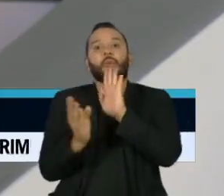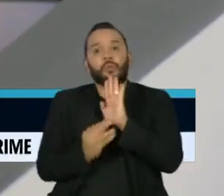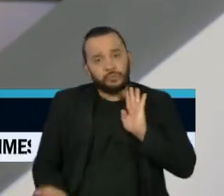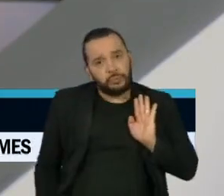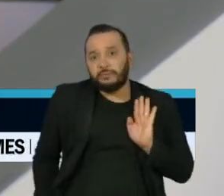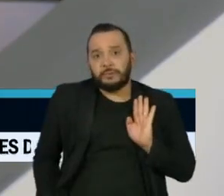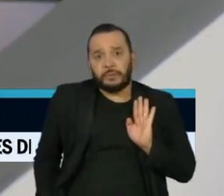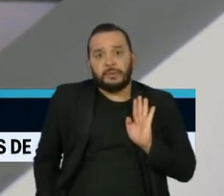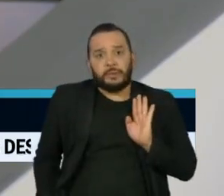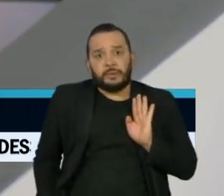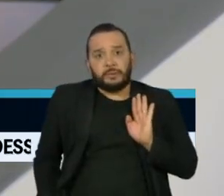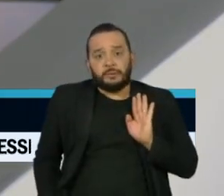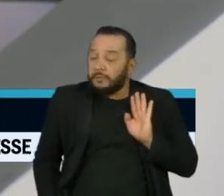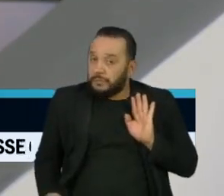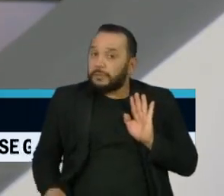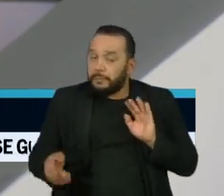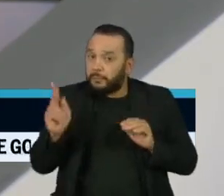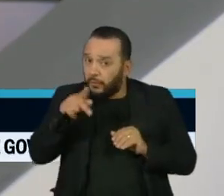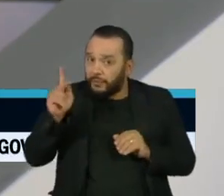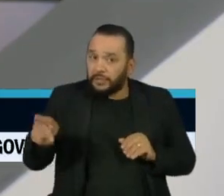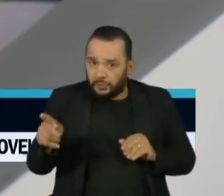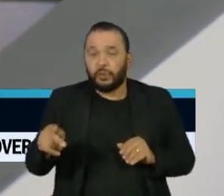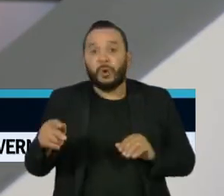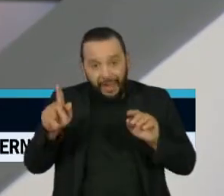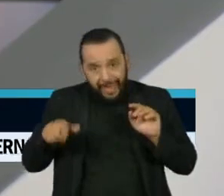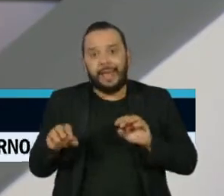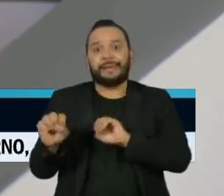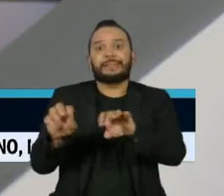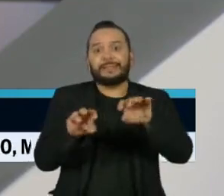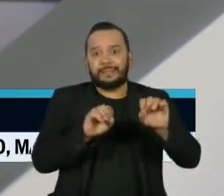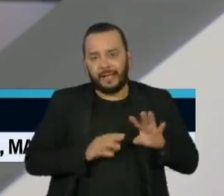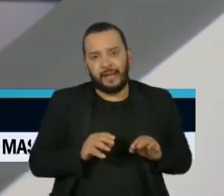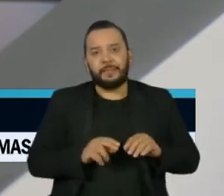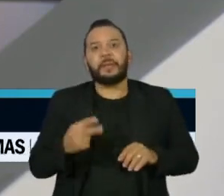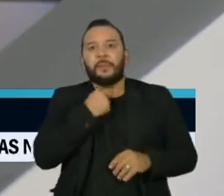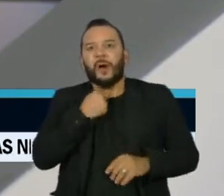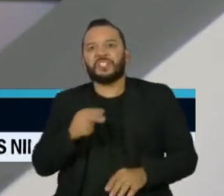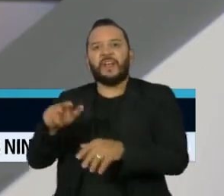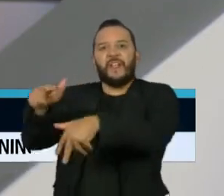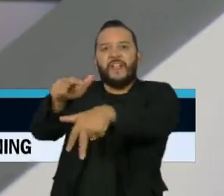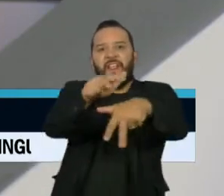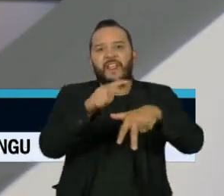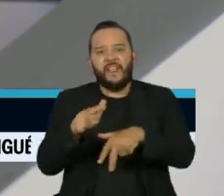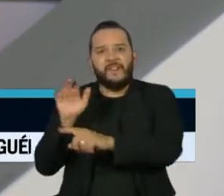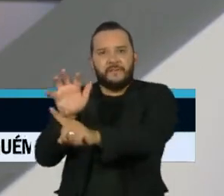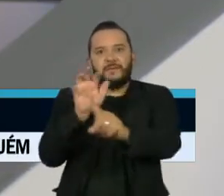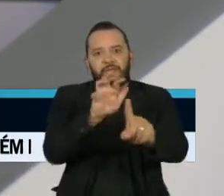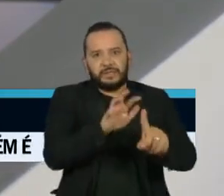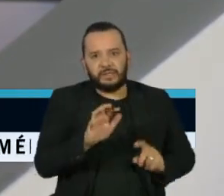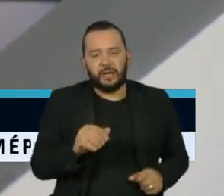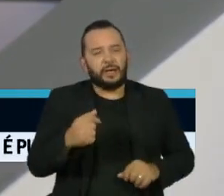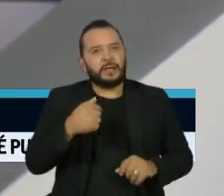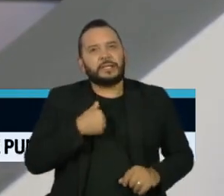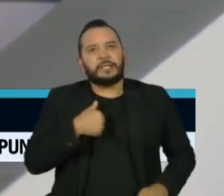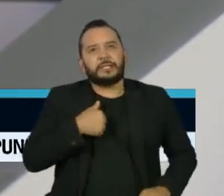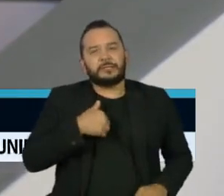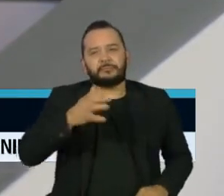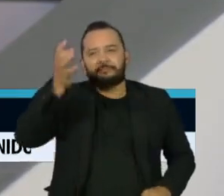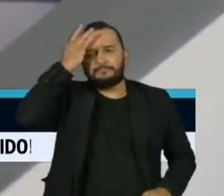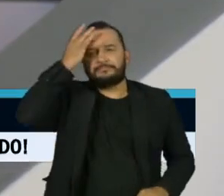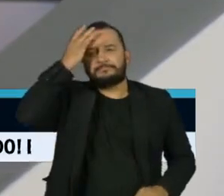algo que não cabe ao professor. Ao professor cabe ensinar. Sabe, Vila, isso para mim foi uma